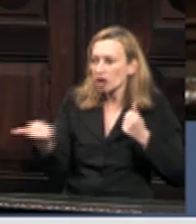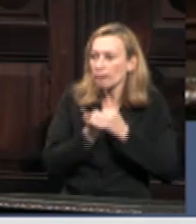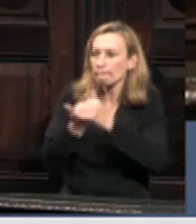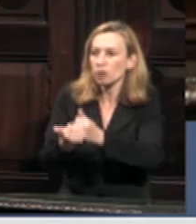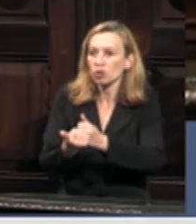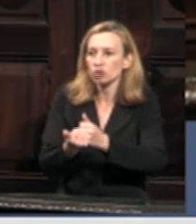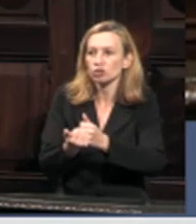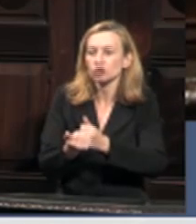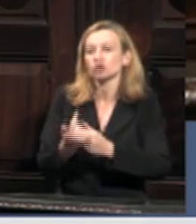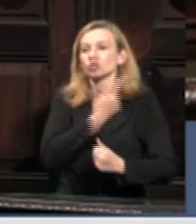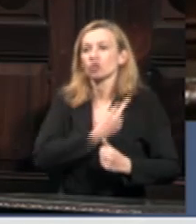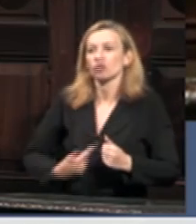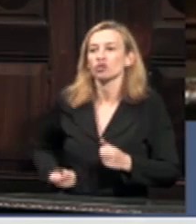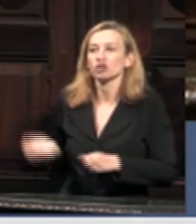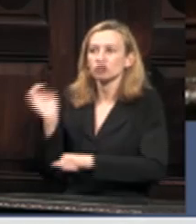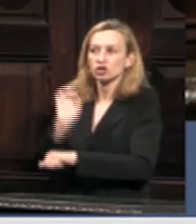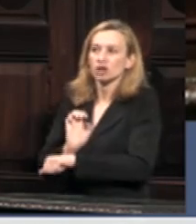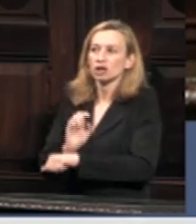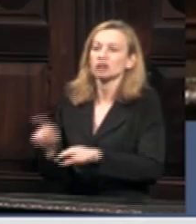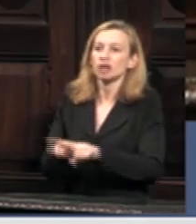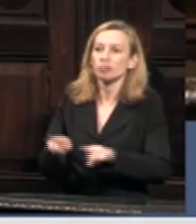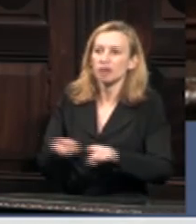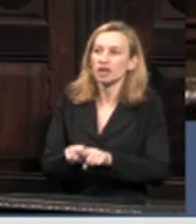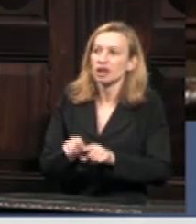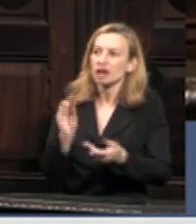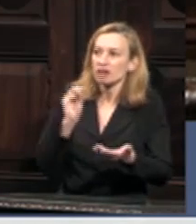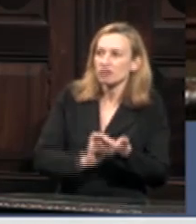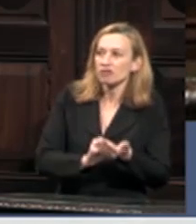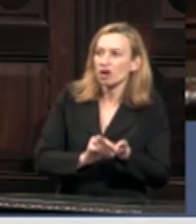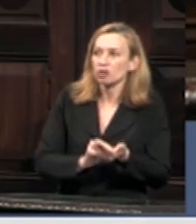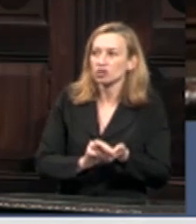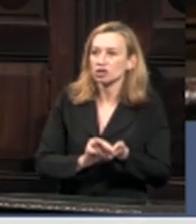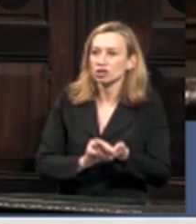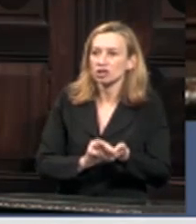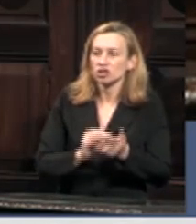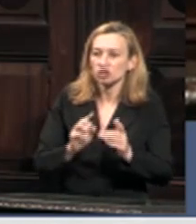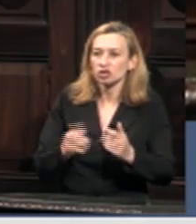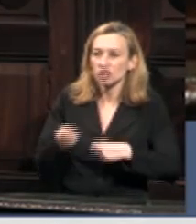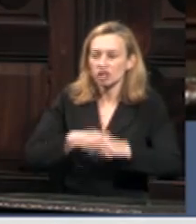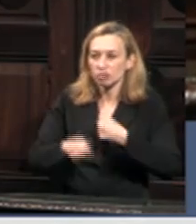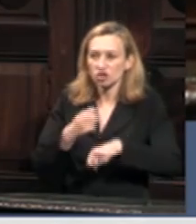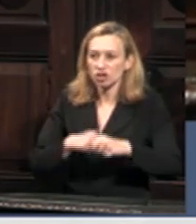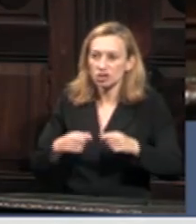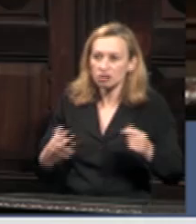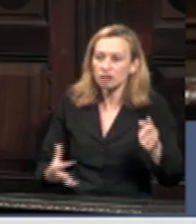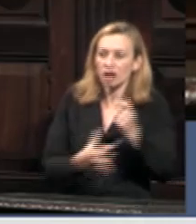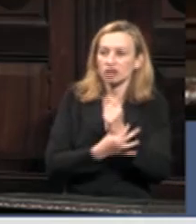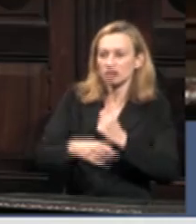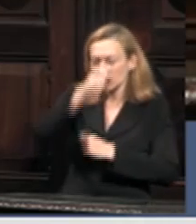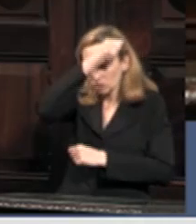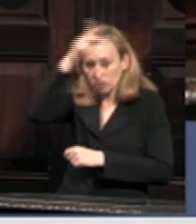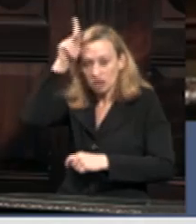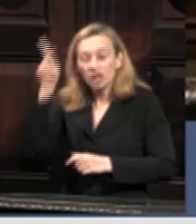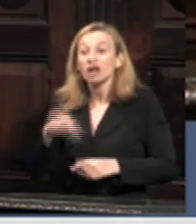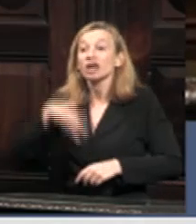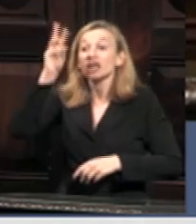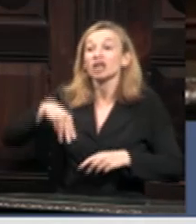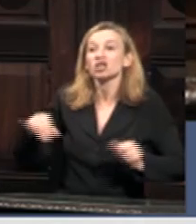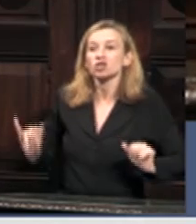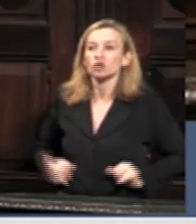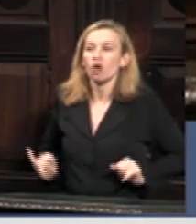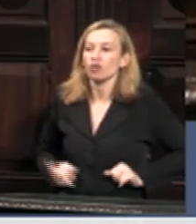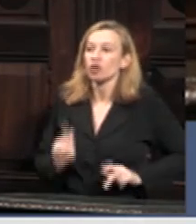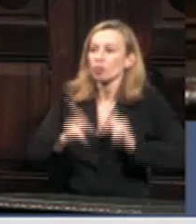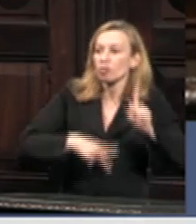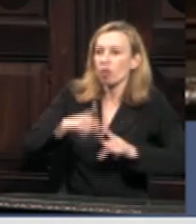do governo do Estado e também pela falta de autoridade às nossas forças de segurança. Quem sofre com isso são